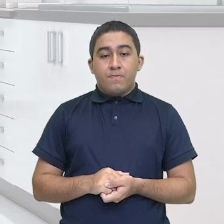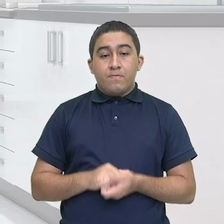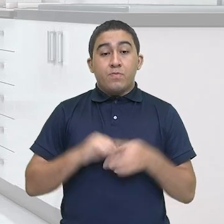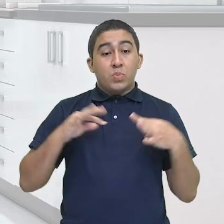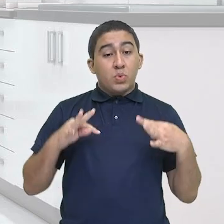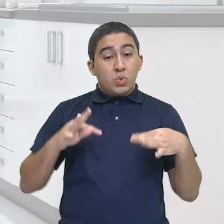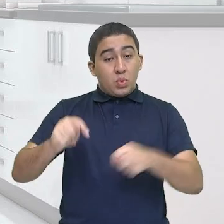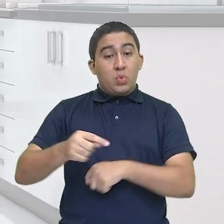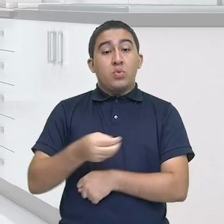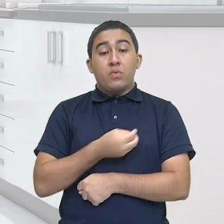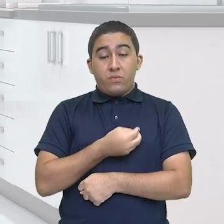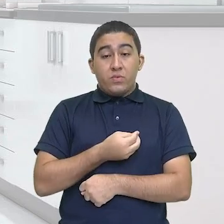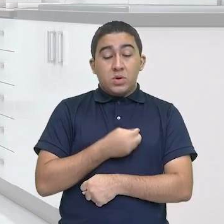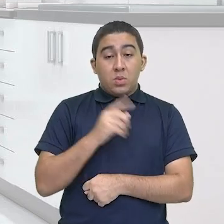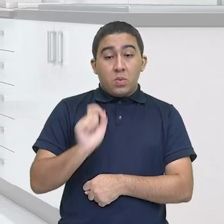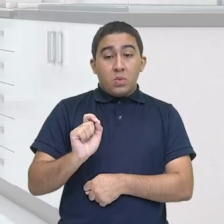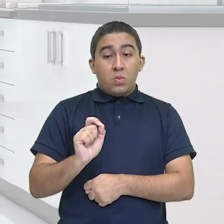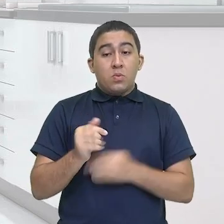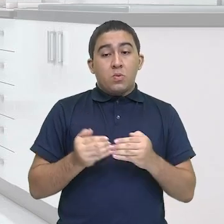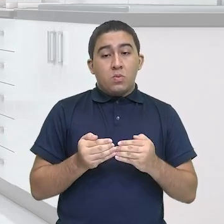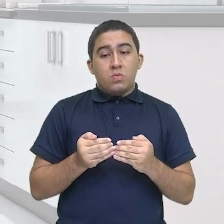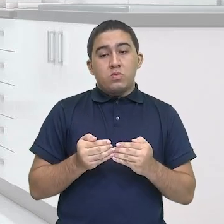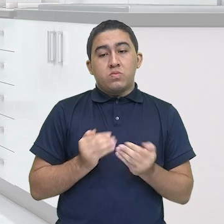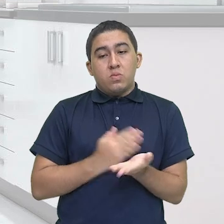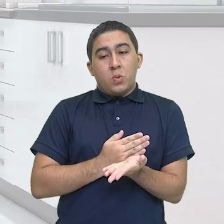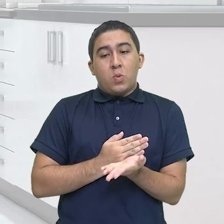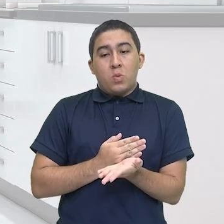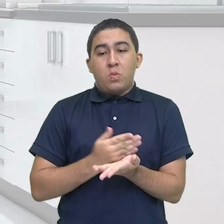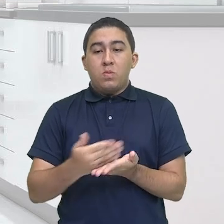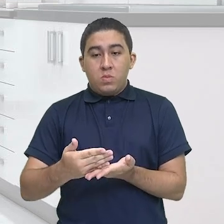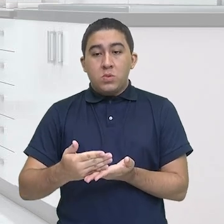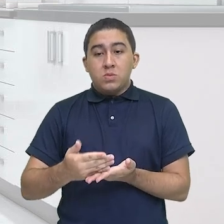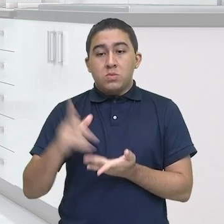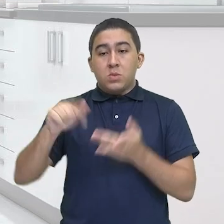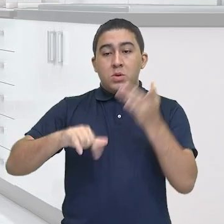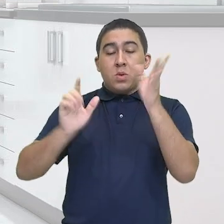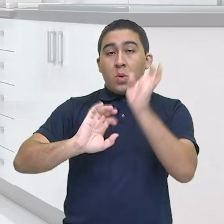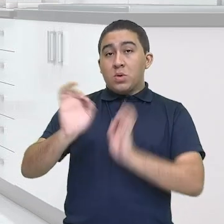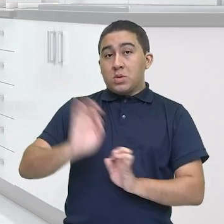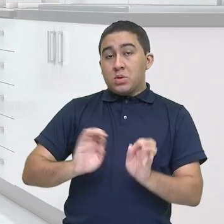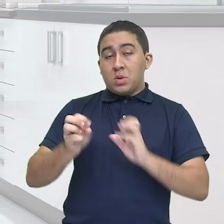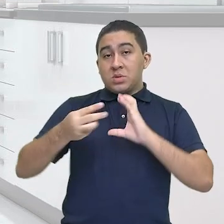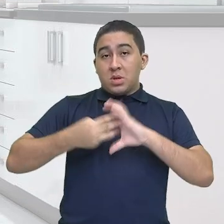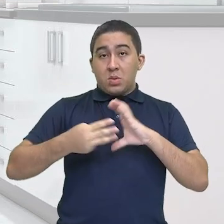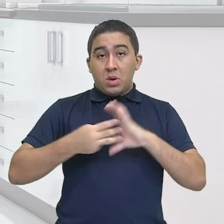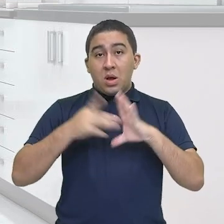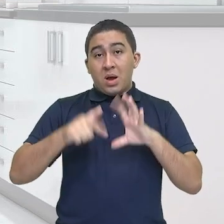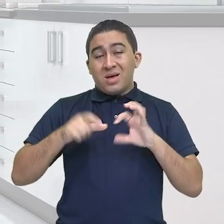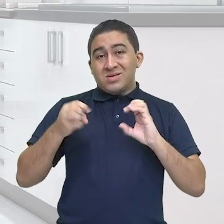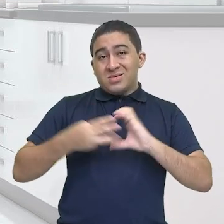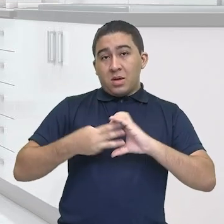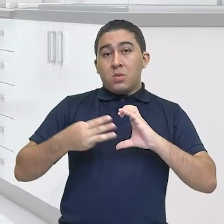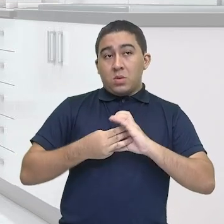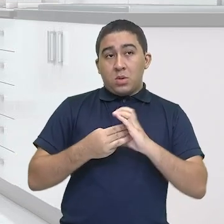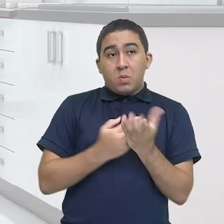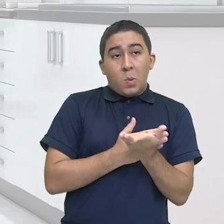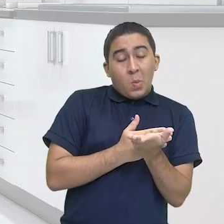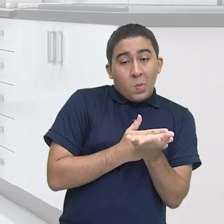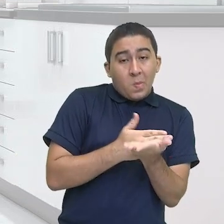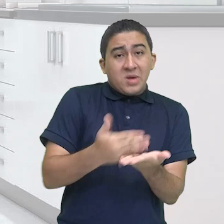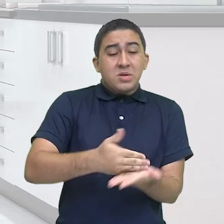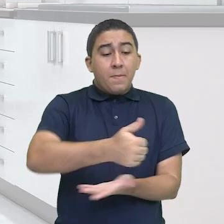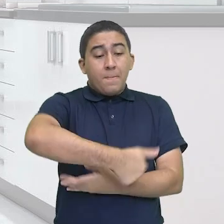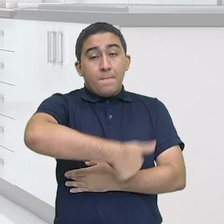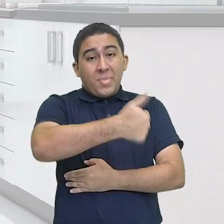esses seres vivos, o início desses níveis de organização celular é a partir da célula, da compreensão